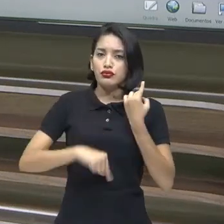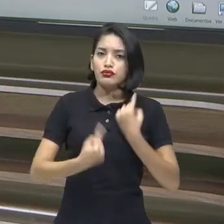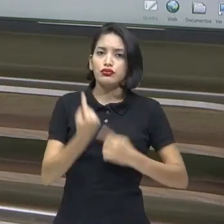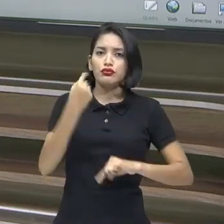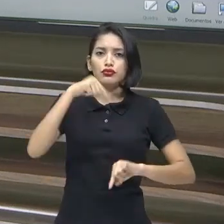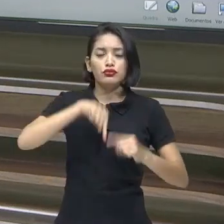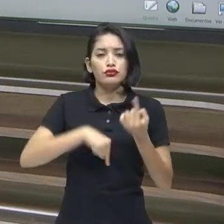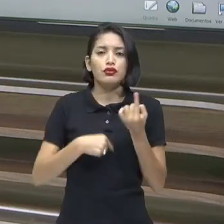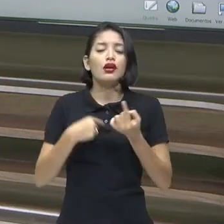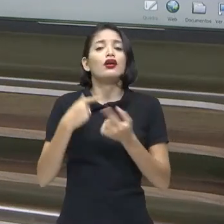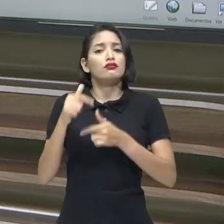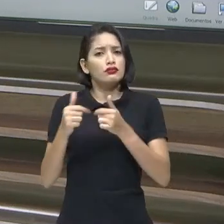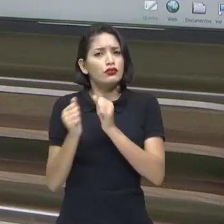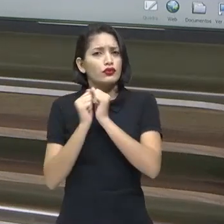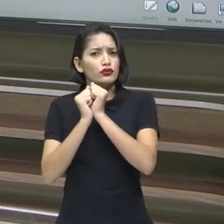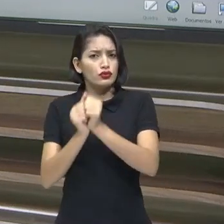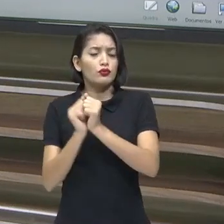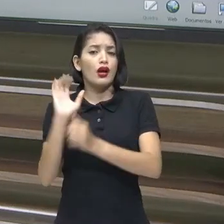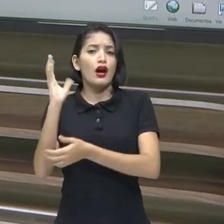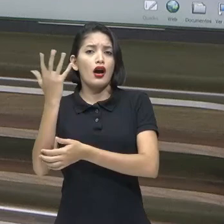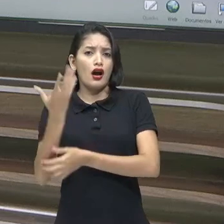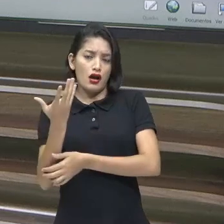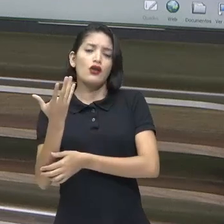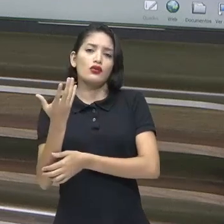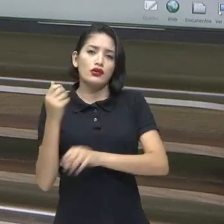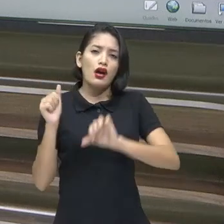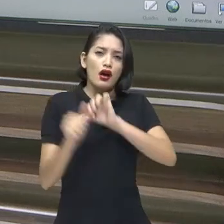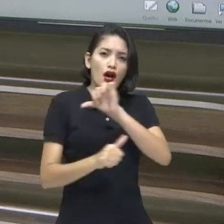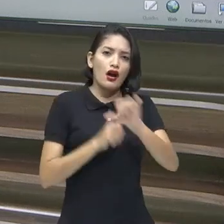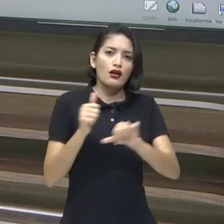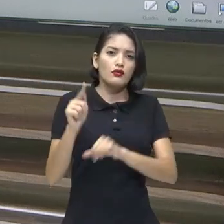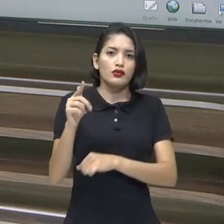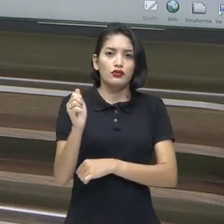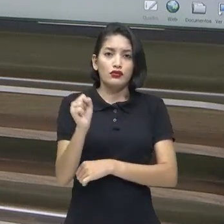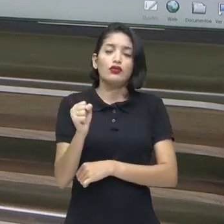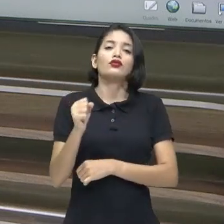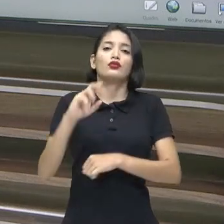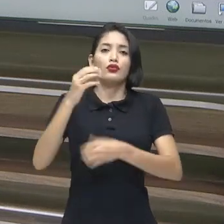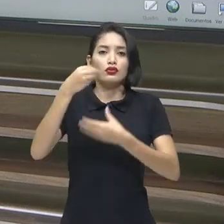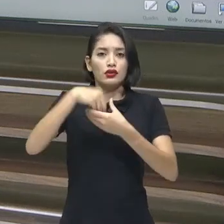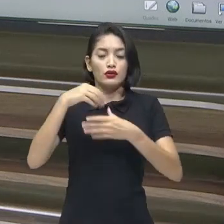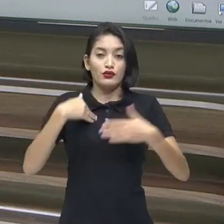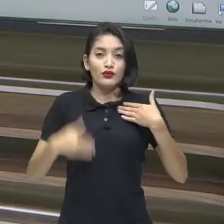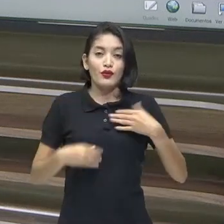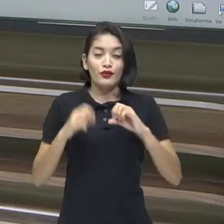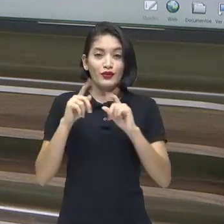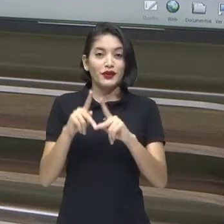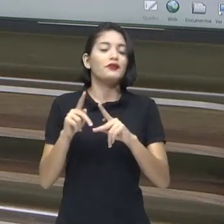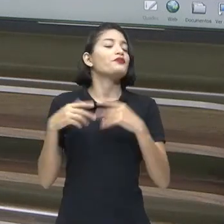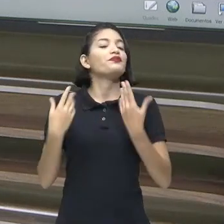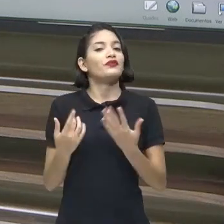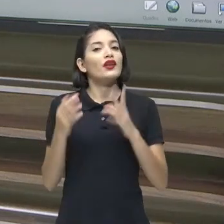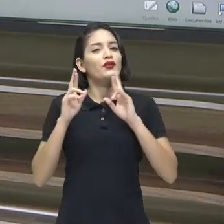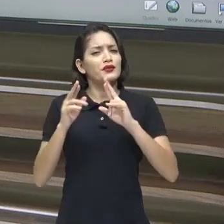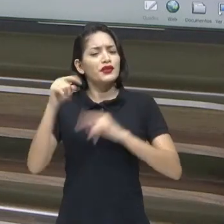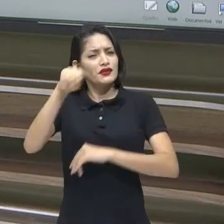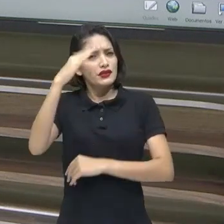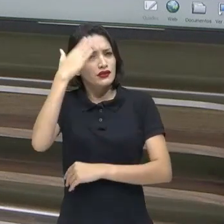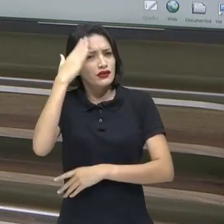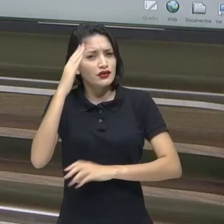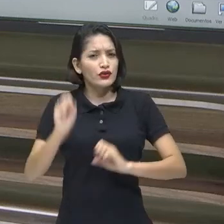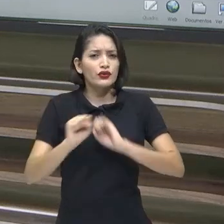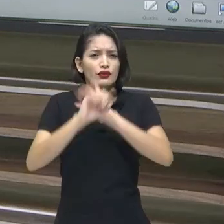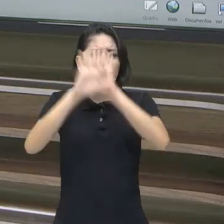trabalham em conjunto para realizar o transporte desses gases por todo o nosso organismo, tá bom? Então eu espero que vocês tenham